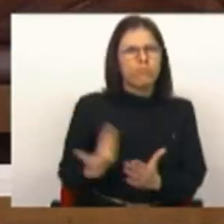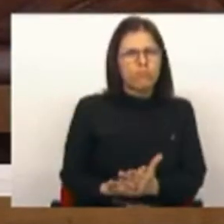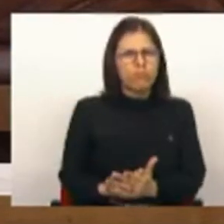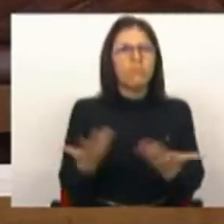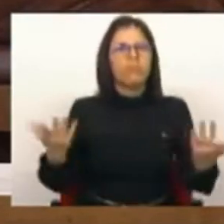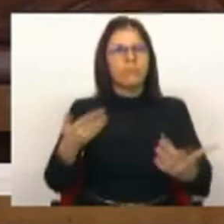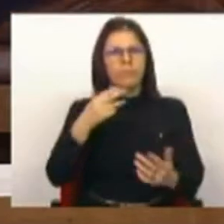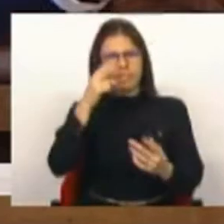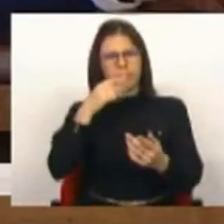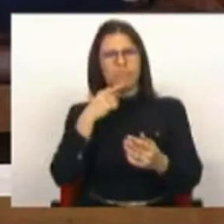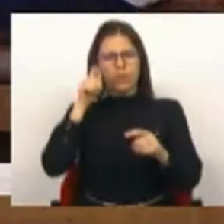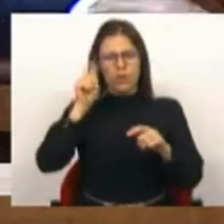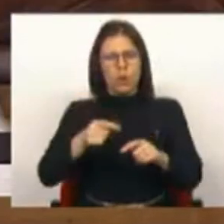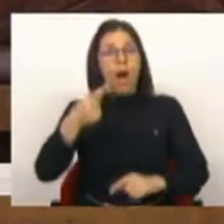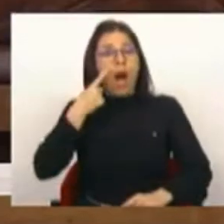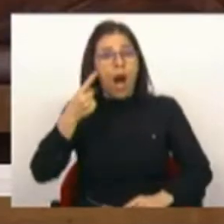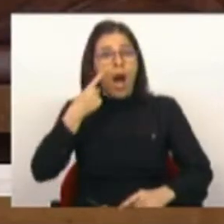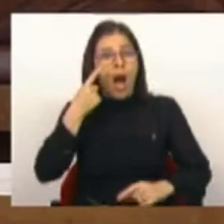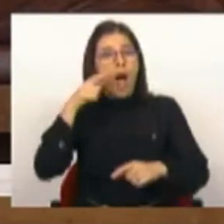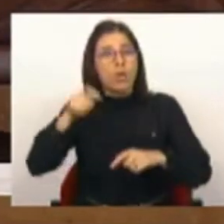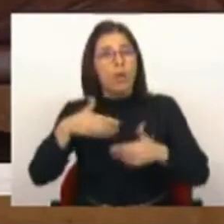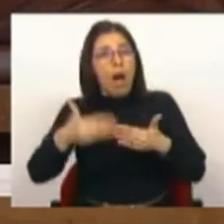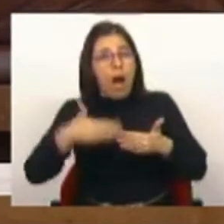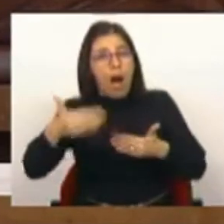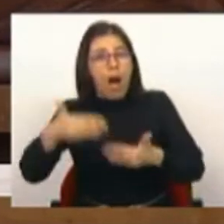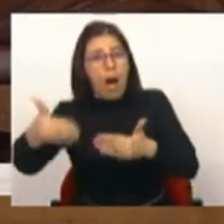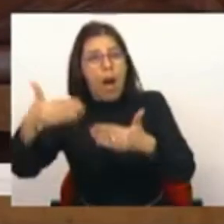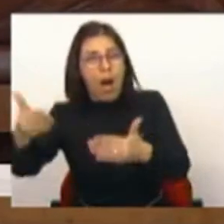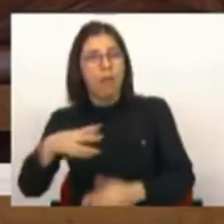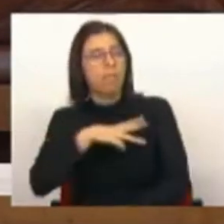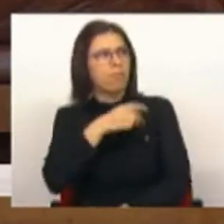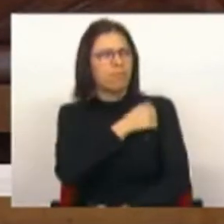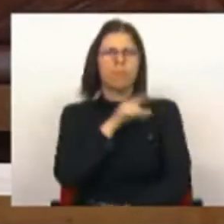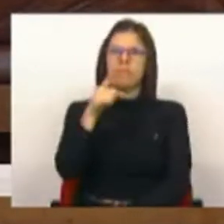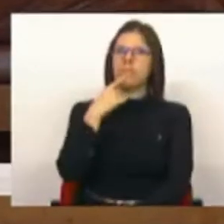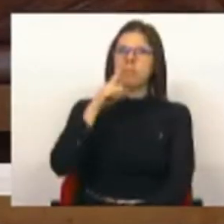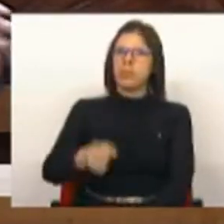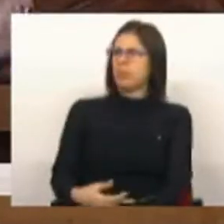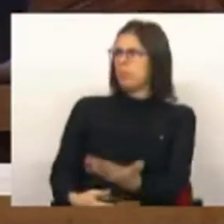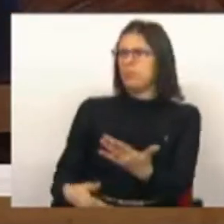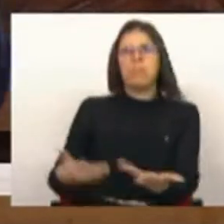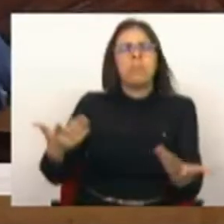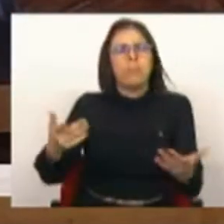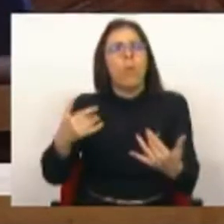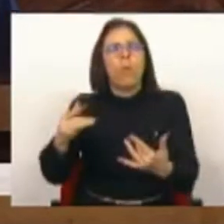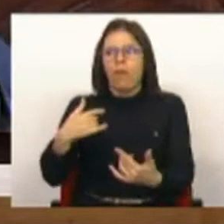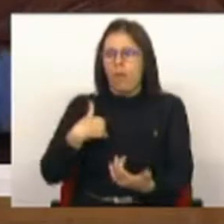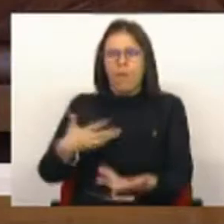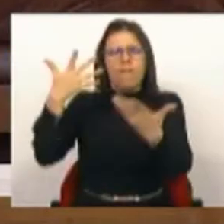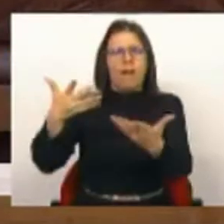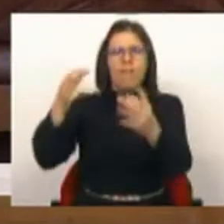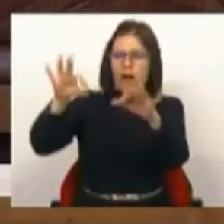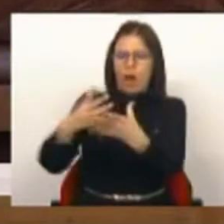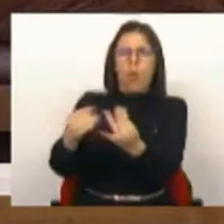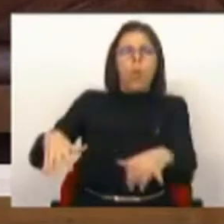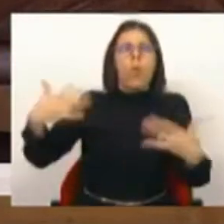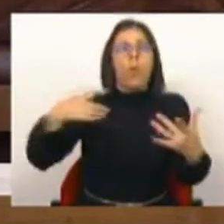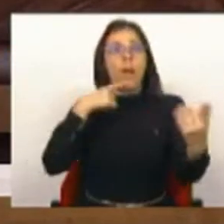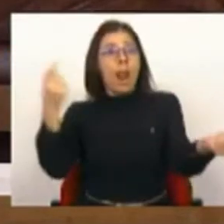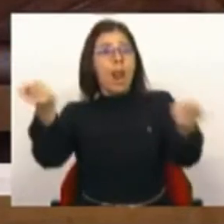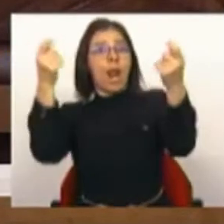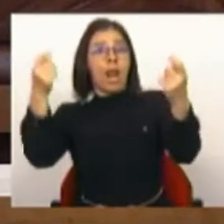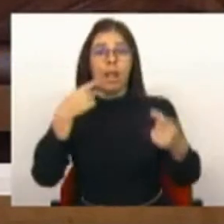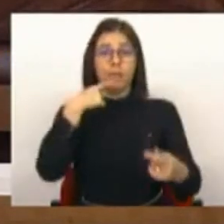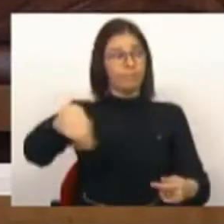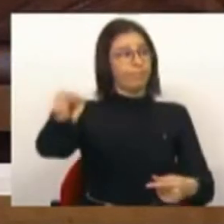com julgamentos intermináveis que não acabam e que os portugueses de casa perguntam-se quando chegaremos a bom porto? Populismo,